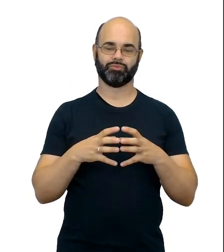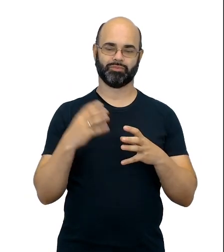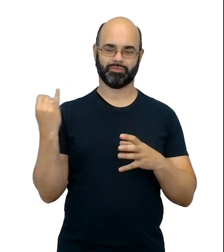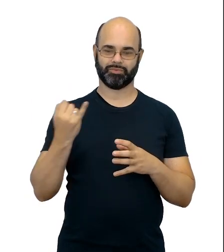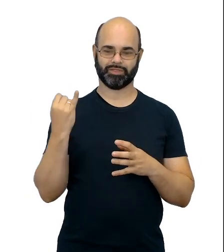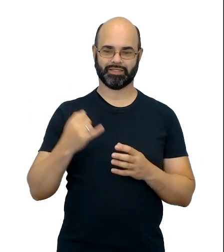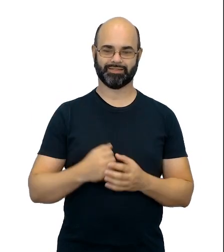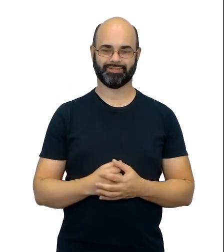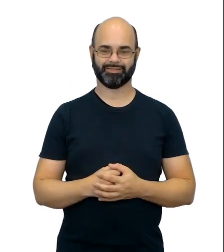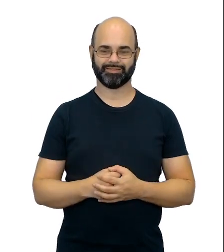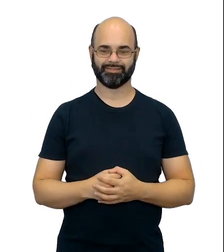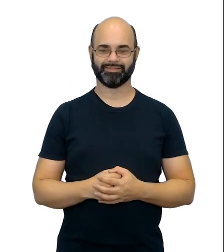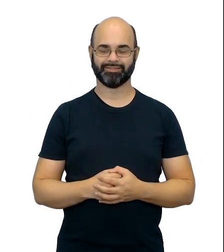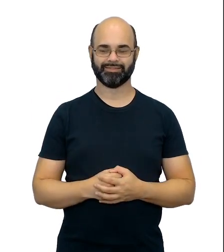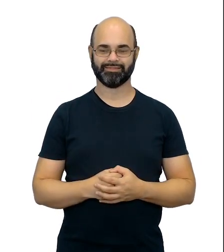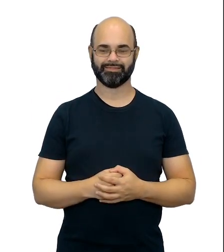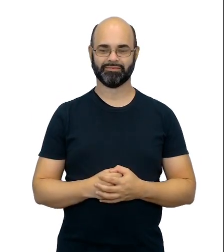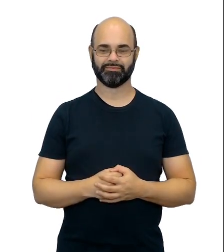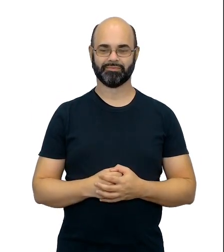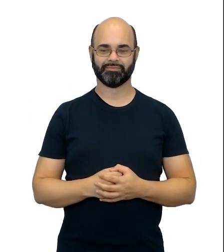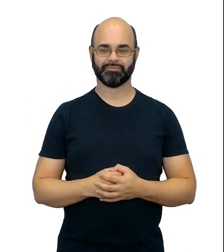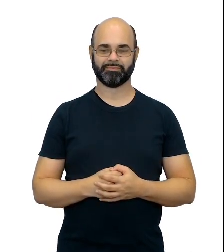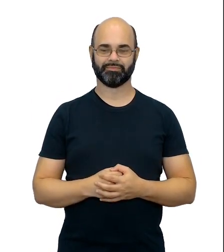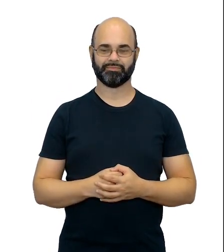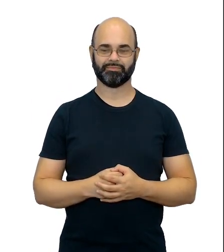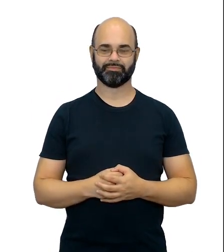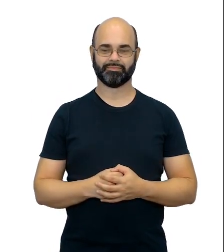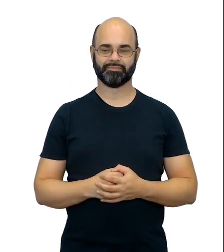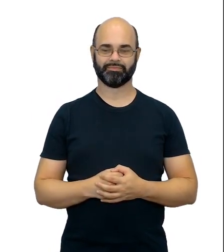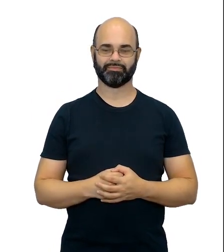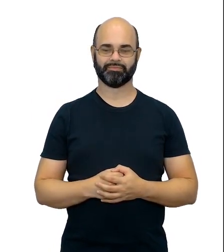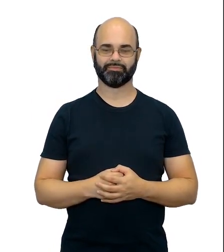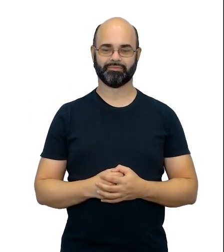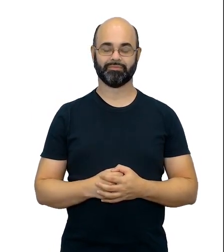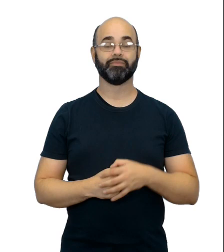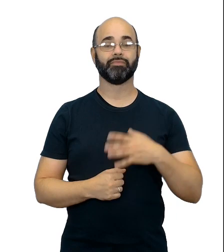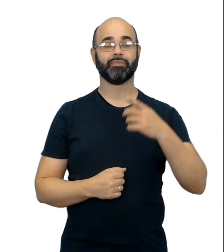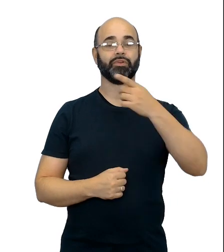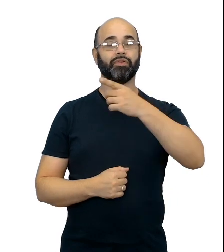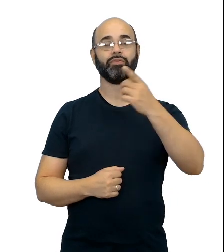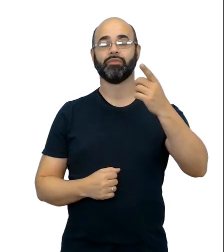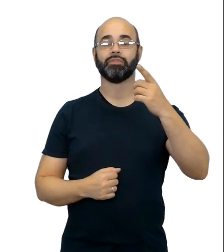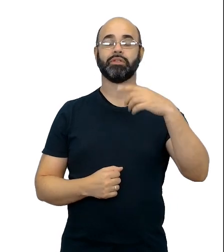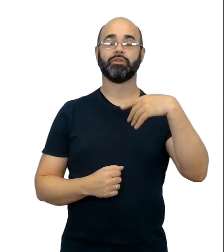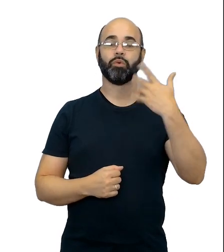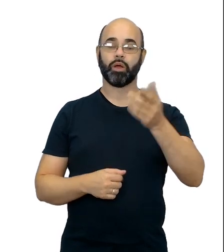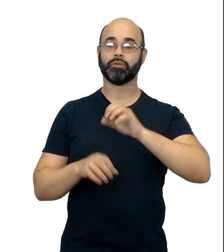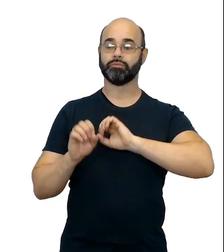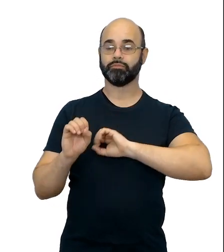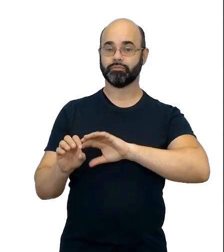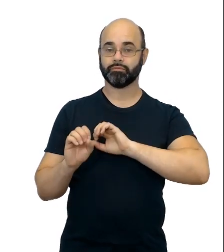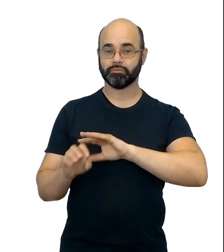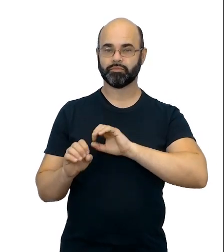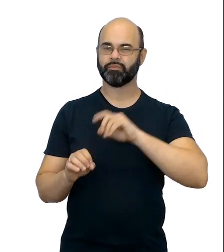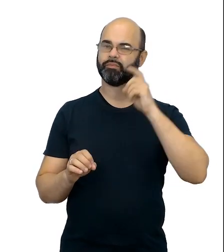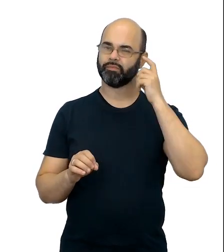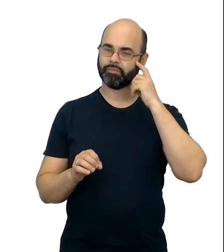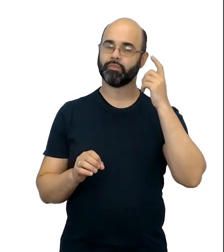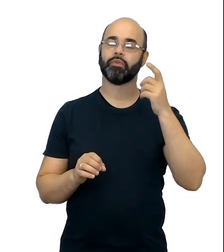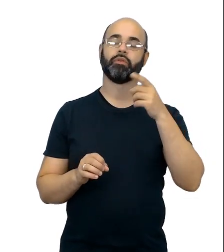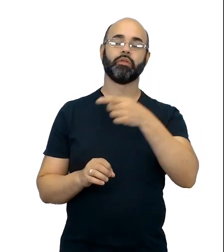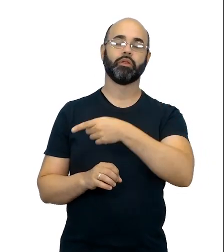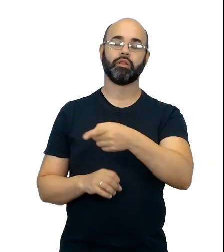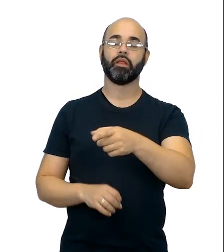as atividades. Quando vocês forem planejar, pensem quais são os objetos matemáticos que estão envolvidos, o que